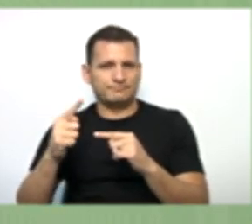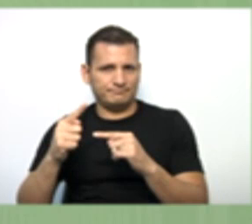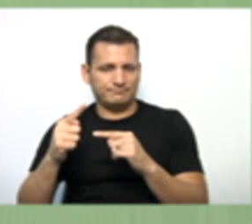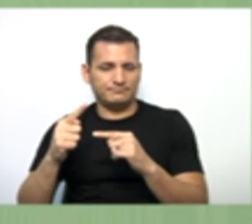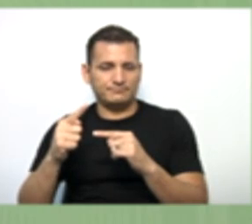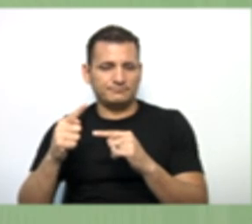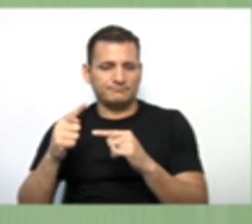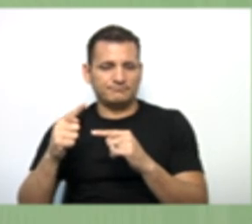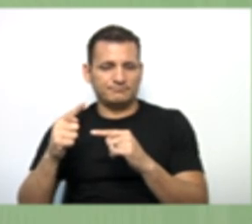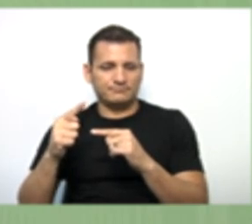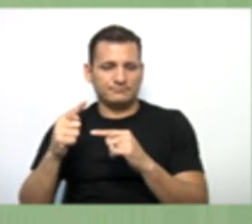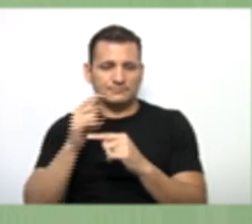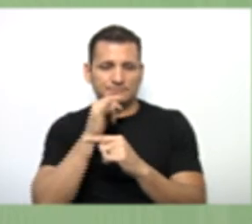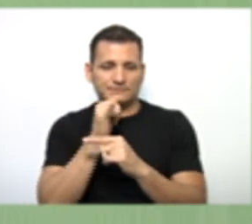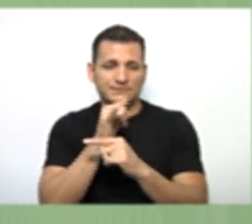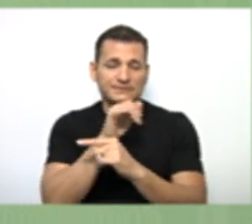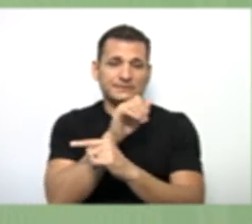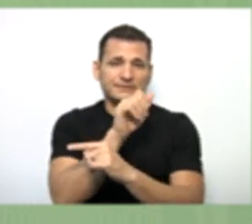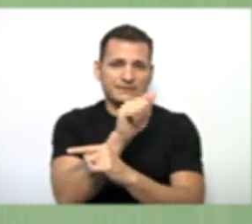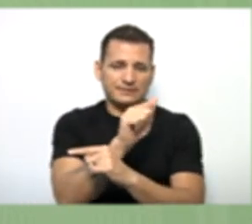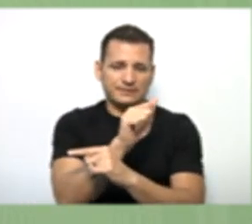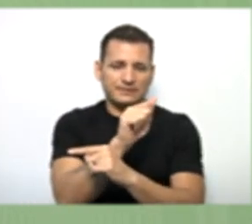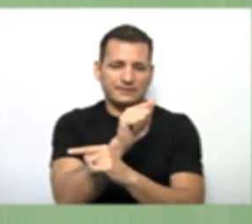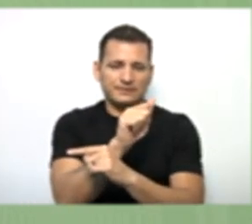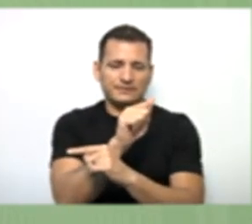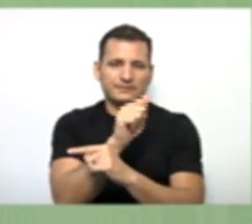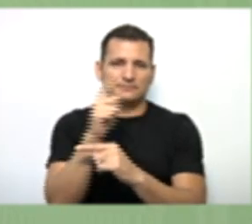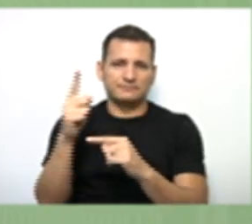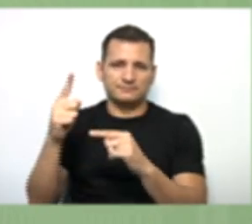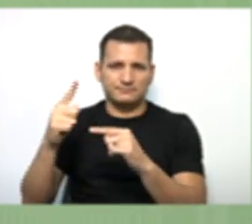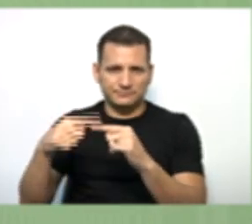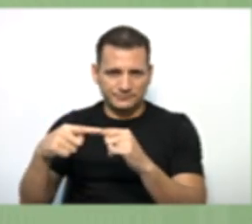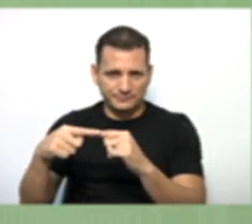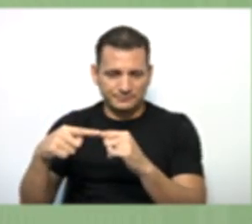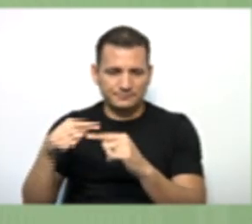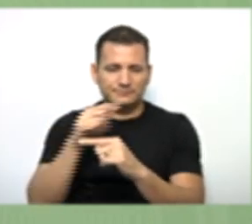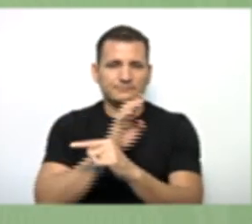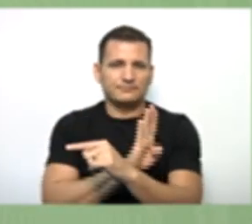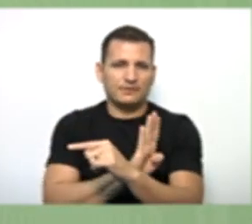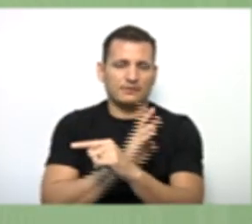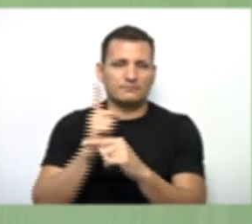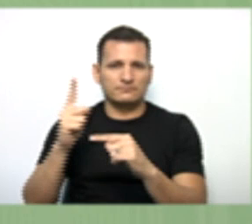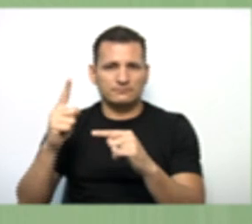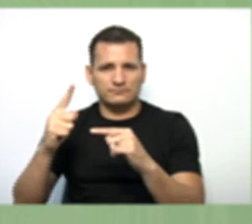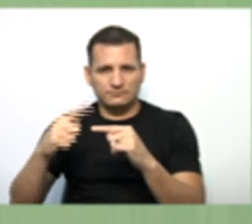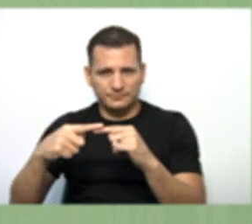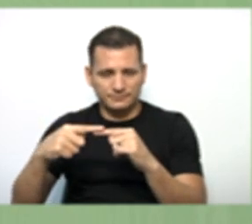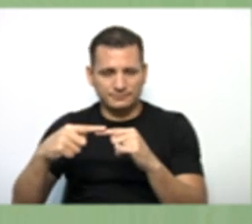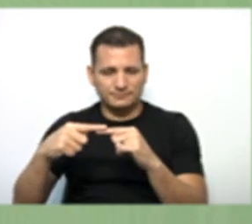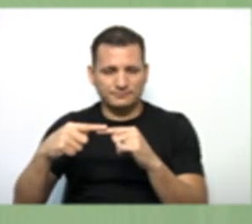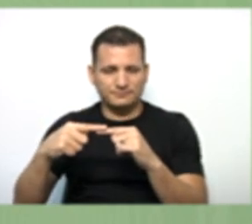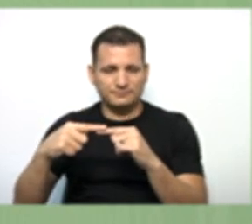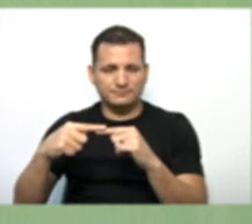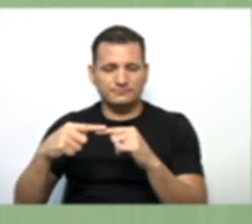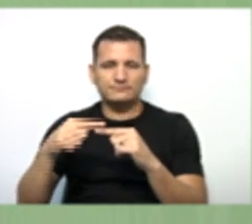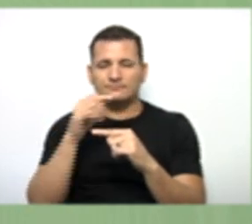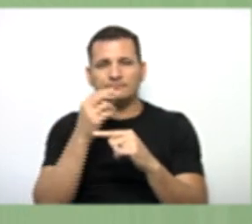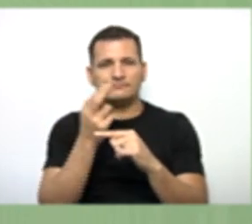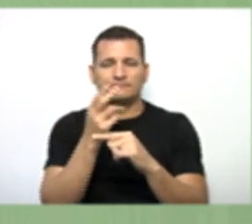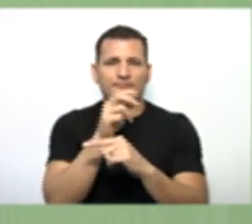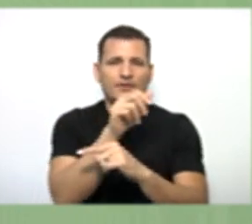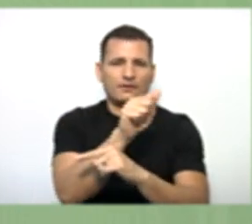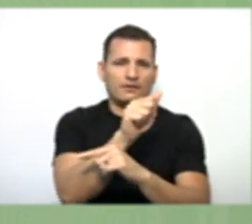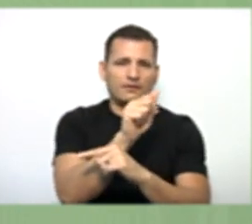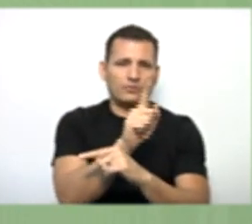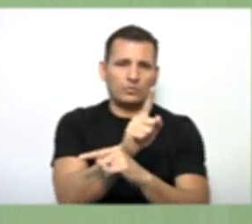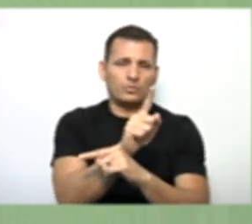Só quando o A estiver ligado e o B estiver ligado, quer dizer, só quando o A for 1 e